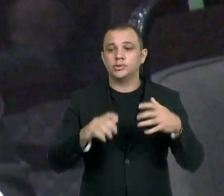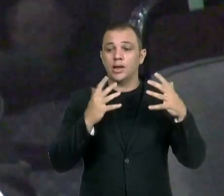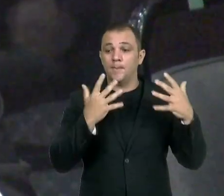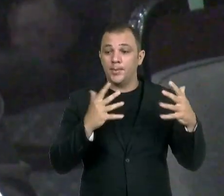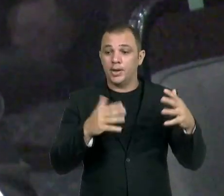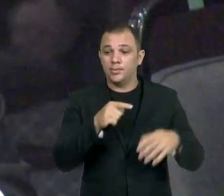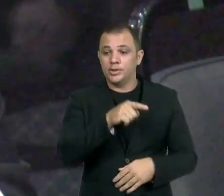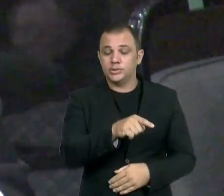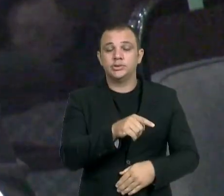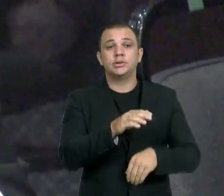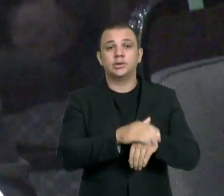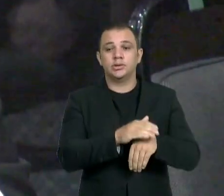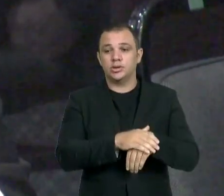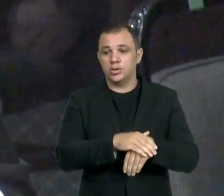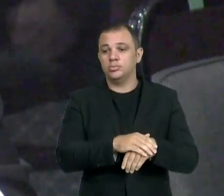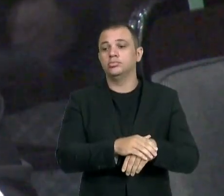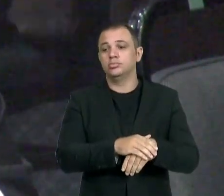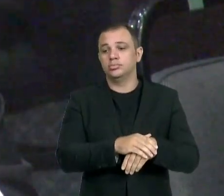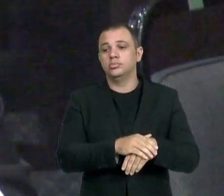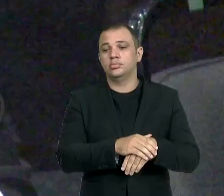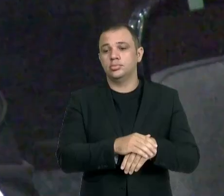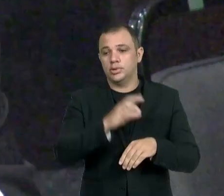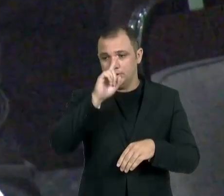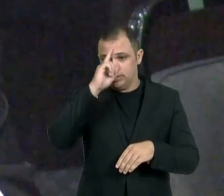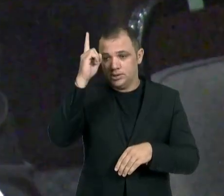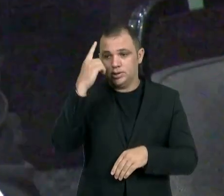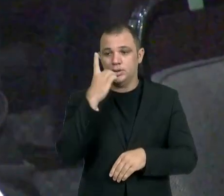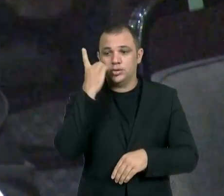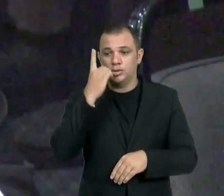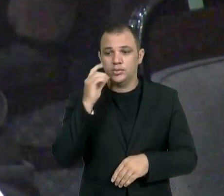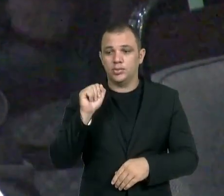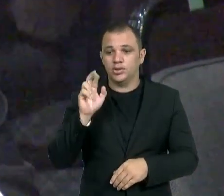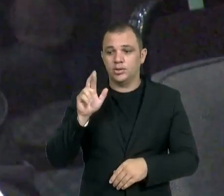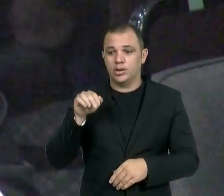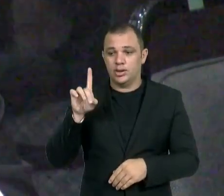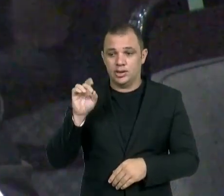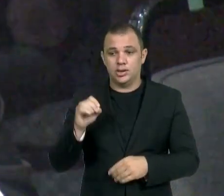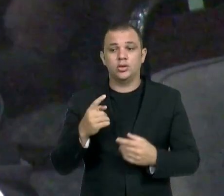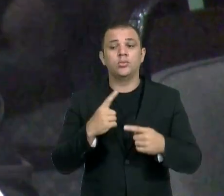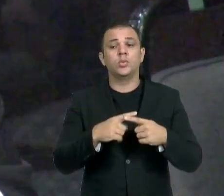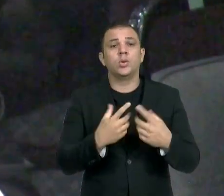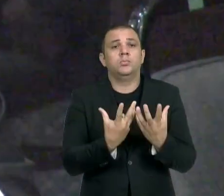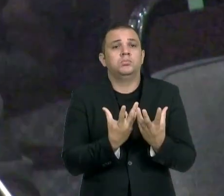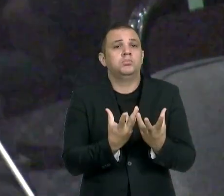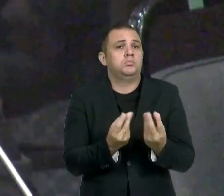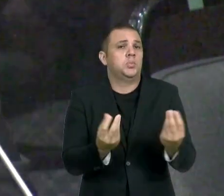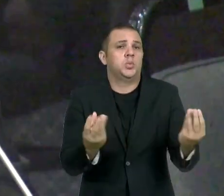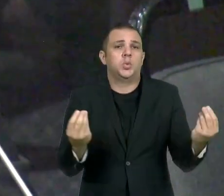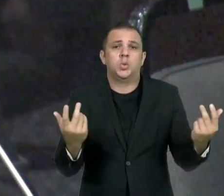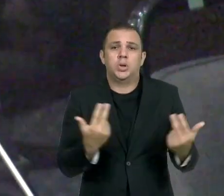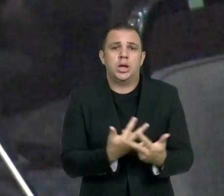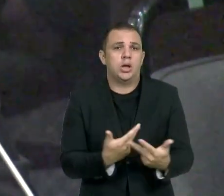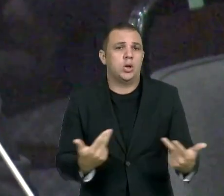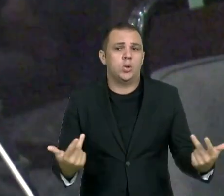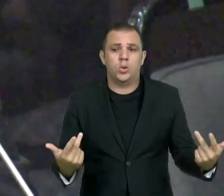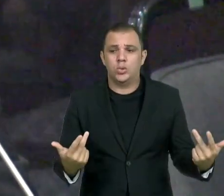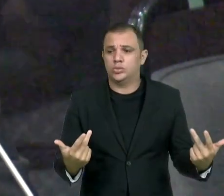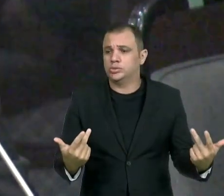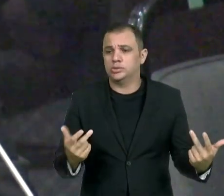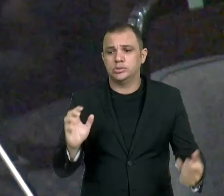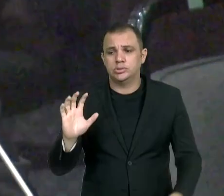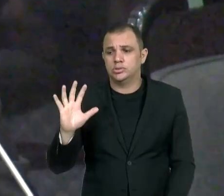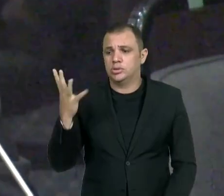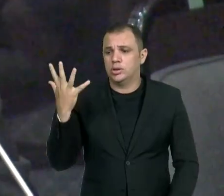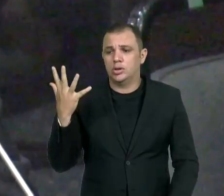iniciativa, deputado Arnaldo, porque está demais, né, esse nível de deterioração,